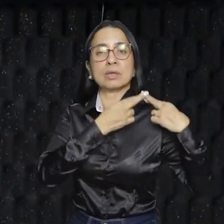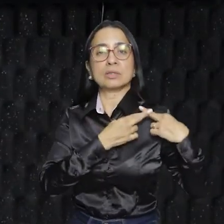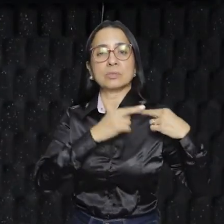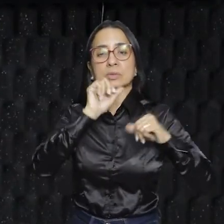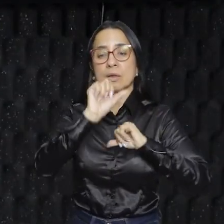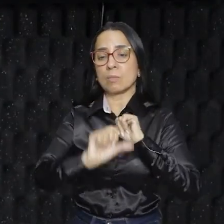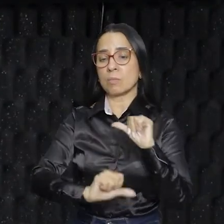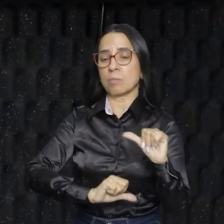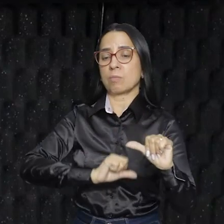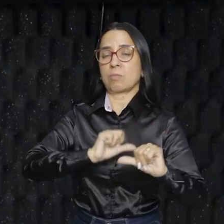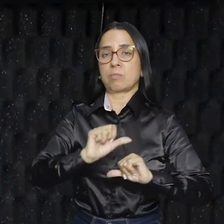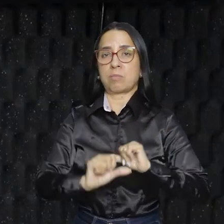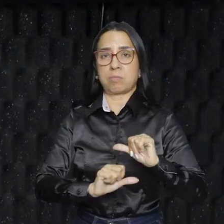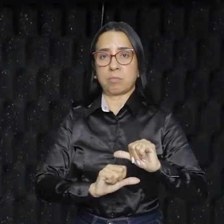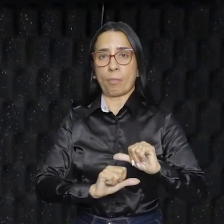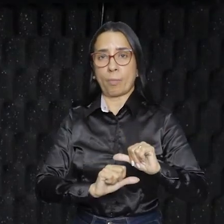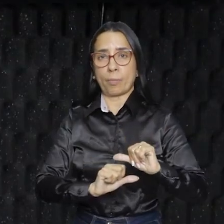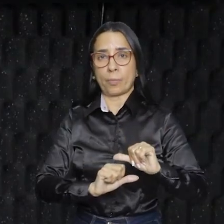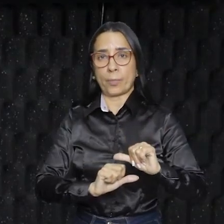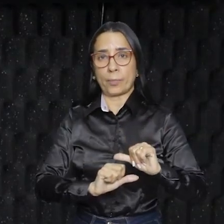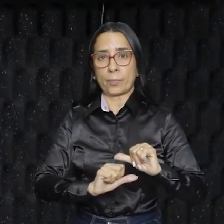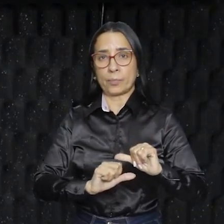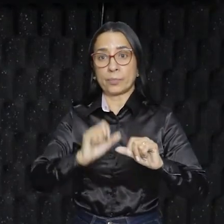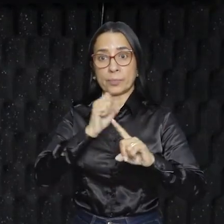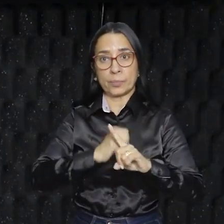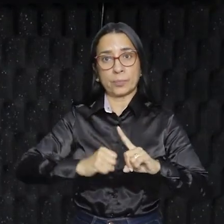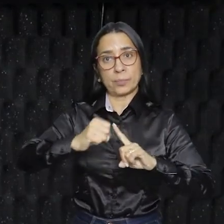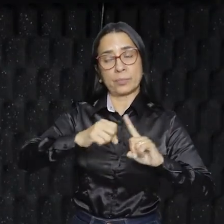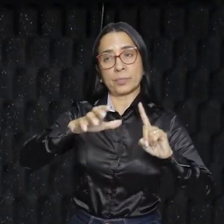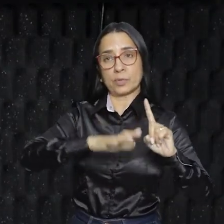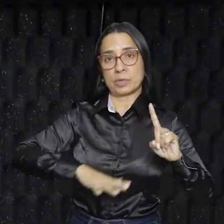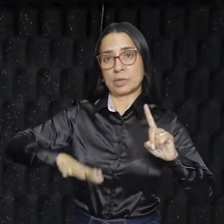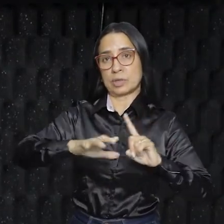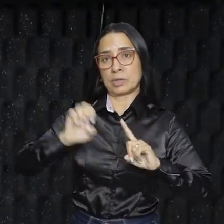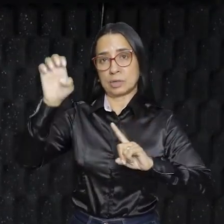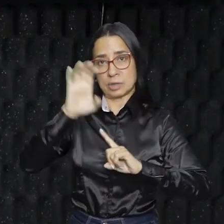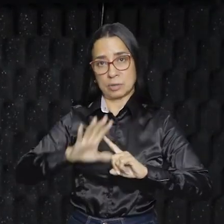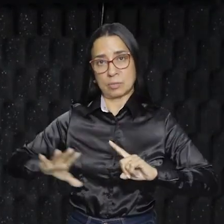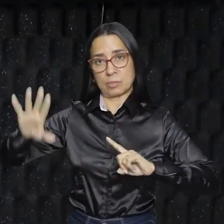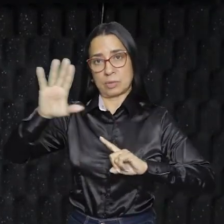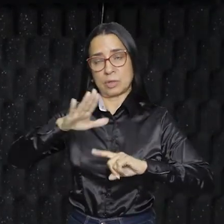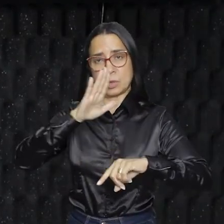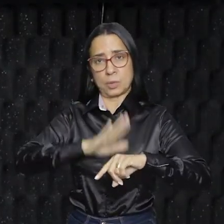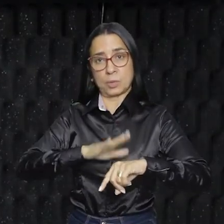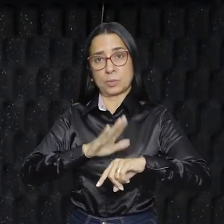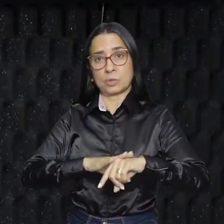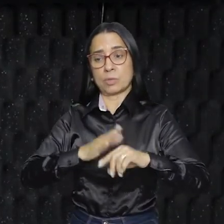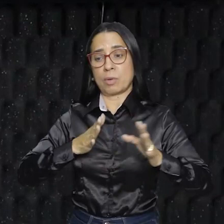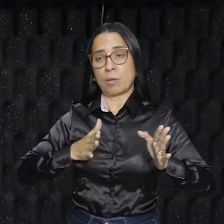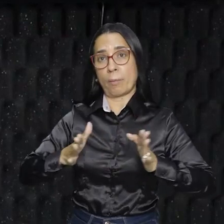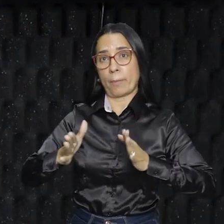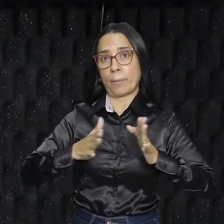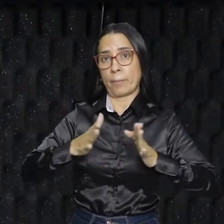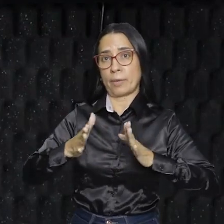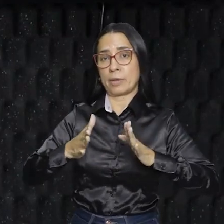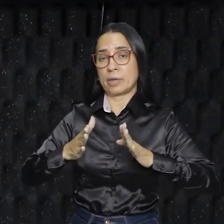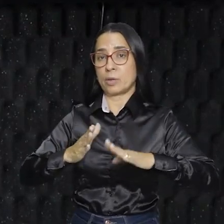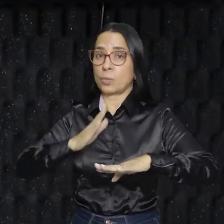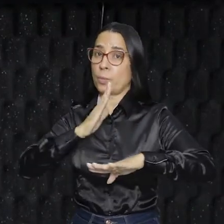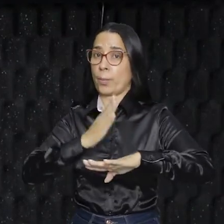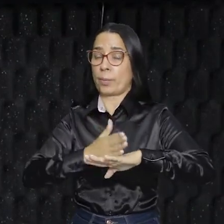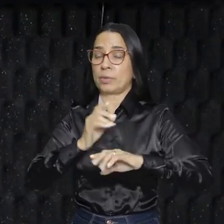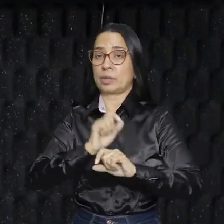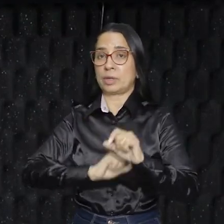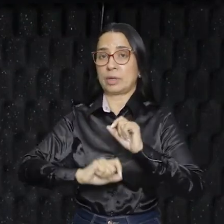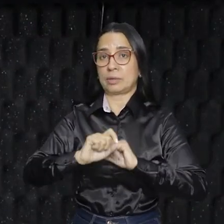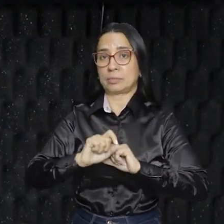essas transformações na sociedade europeia dos chamados tempos modernos. E um deles,